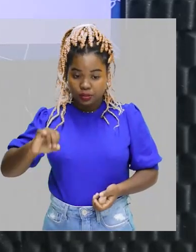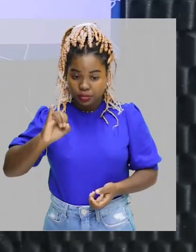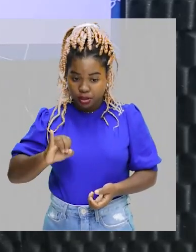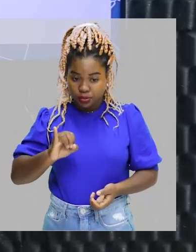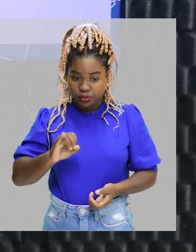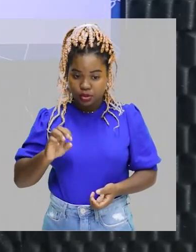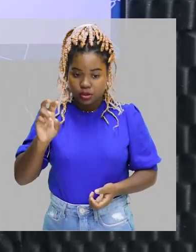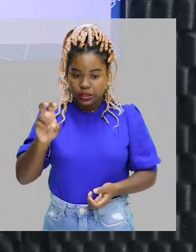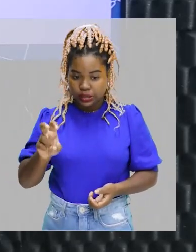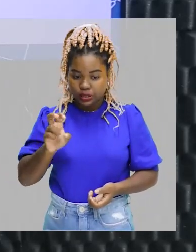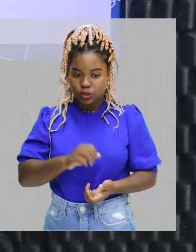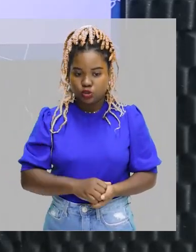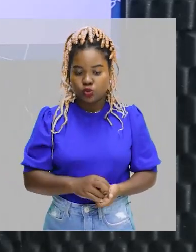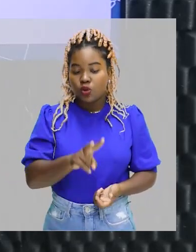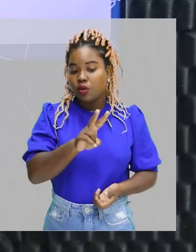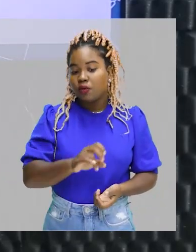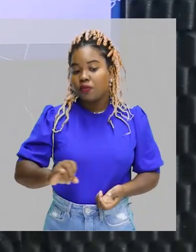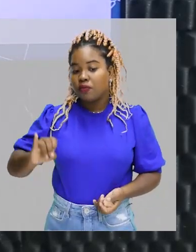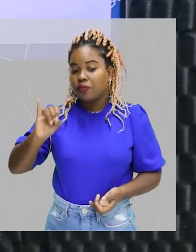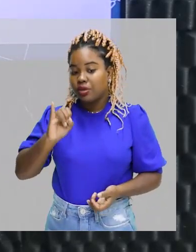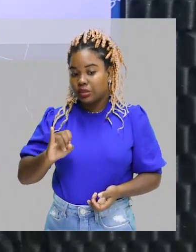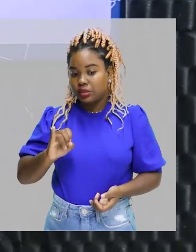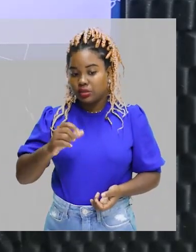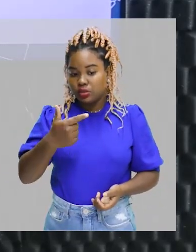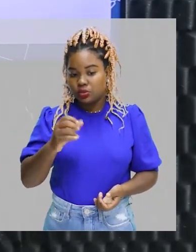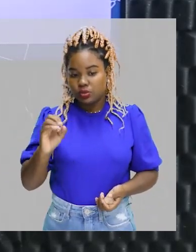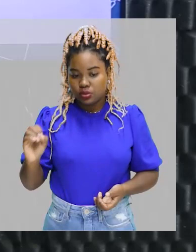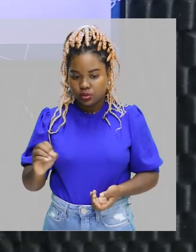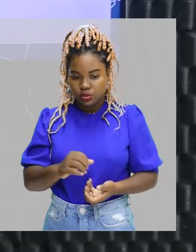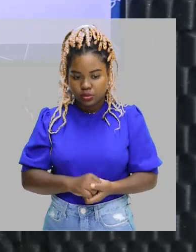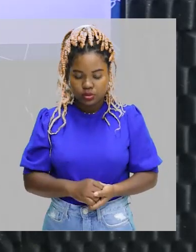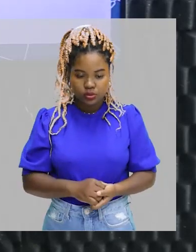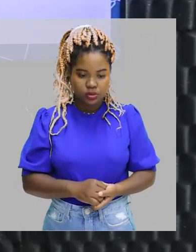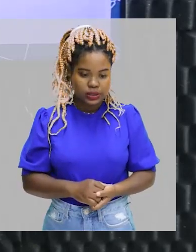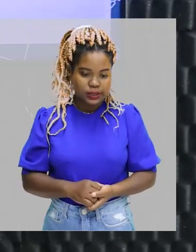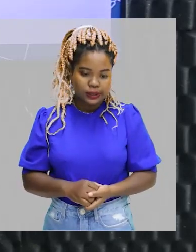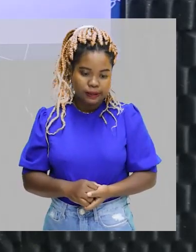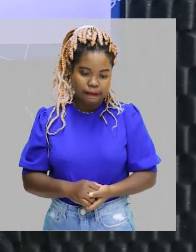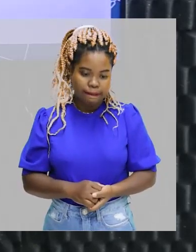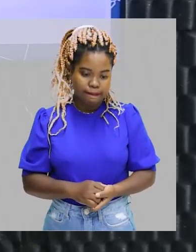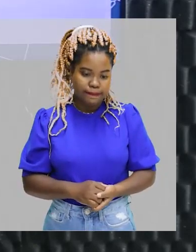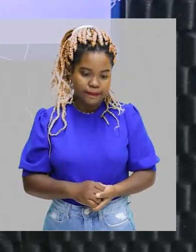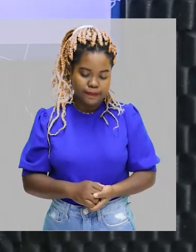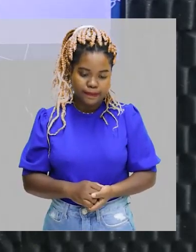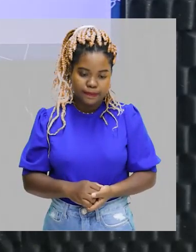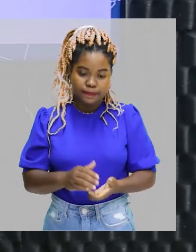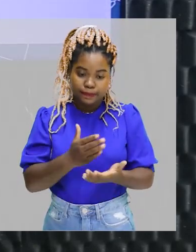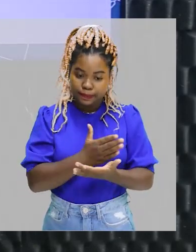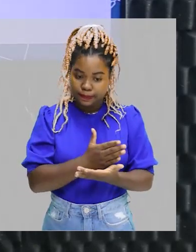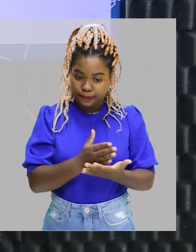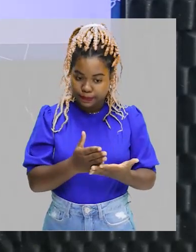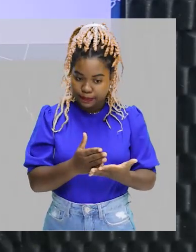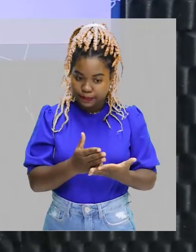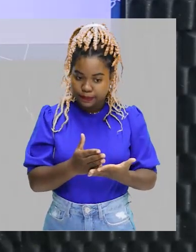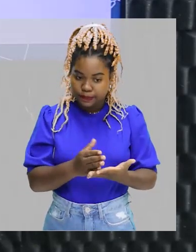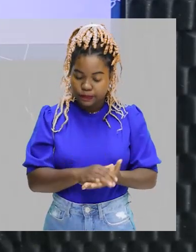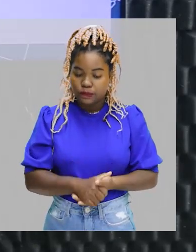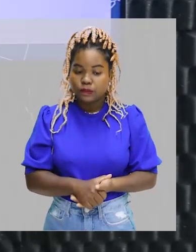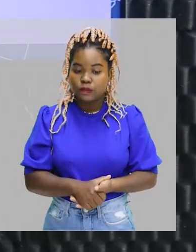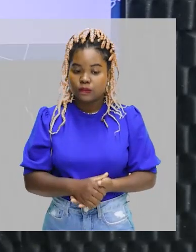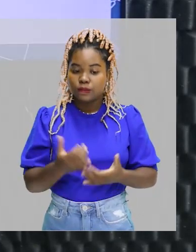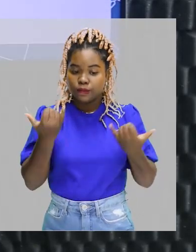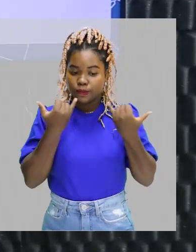5. O meu volume inicial, 200 ml, certo? Então, eu estou começando com